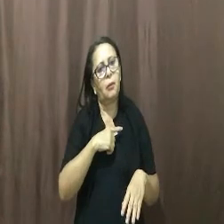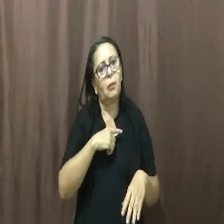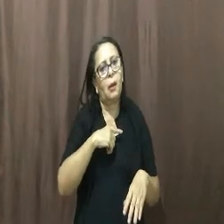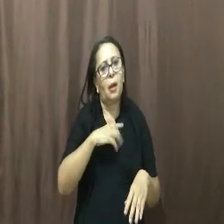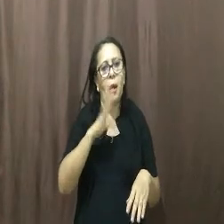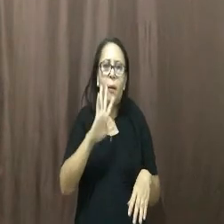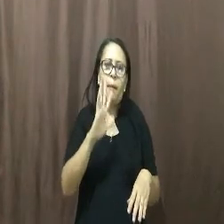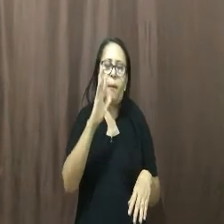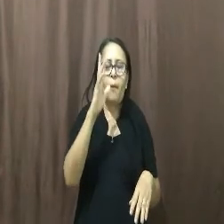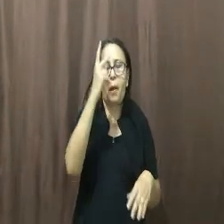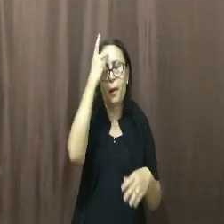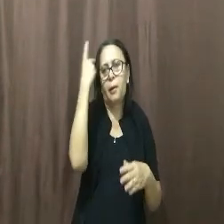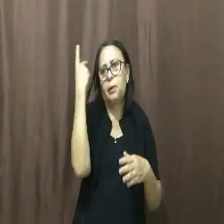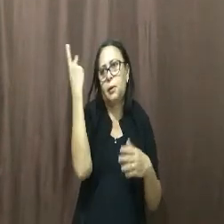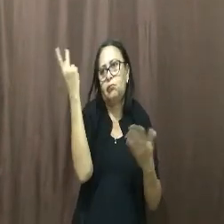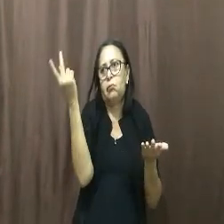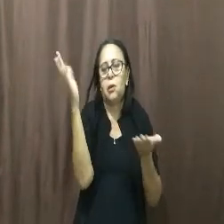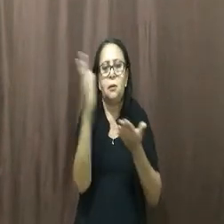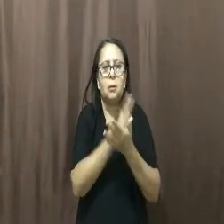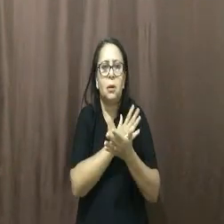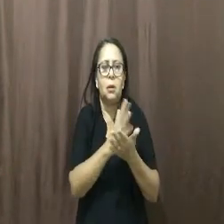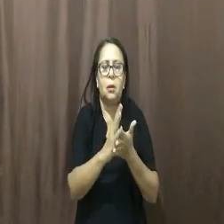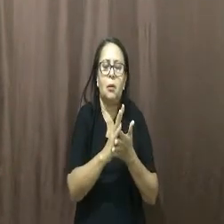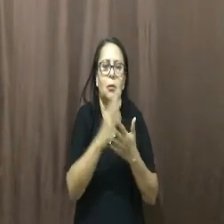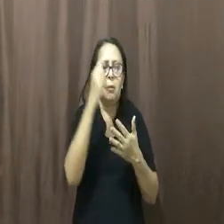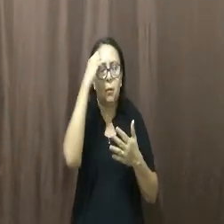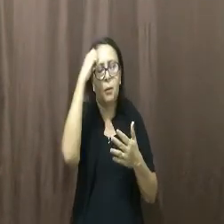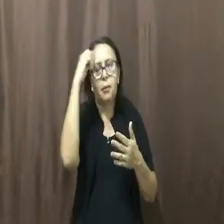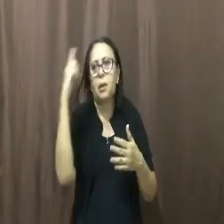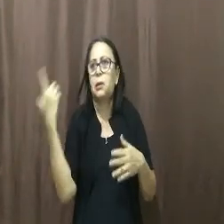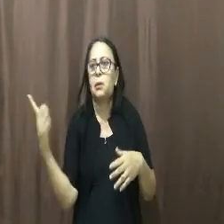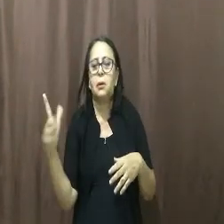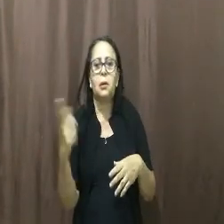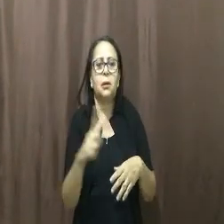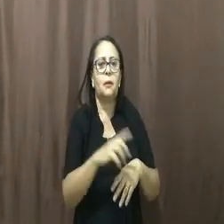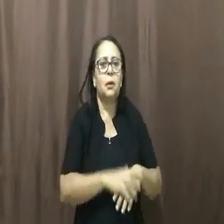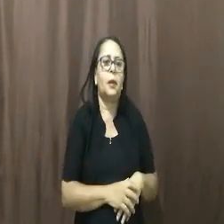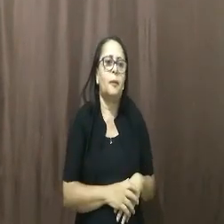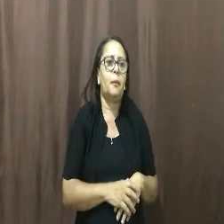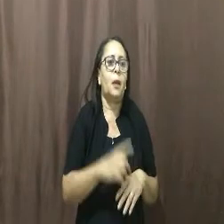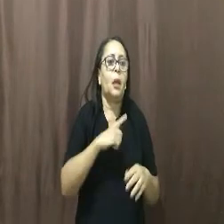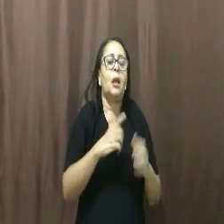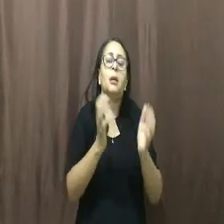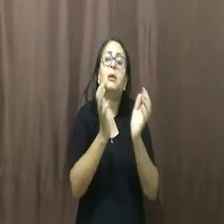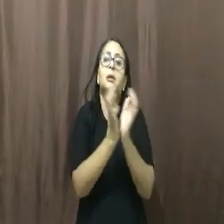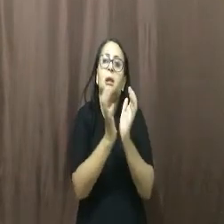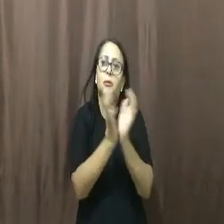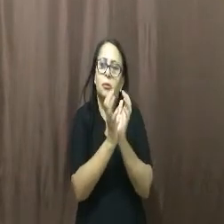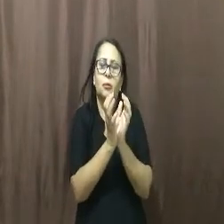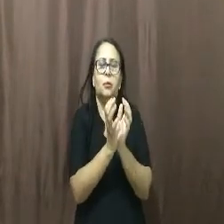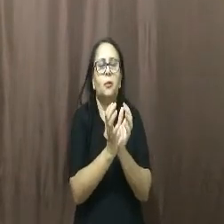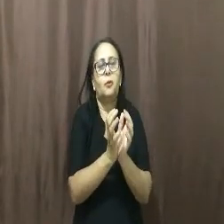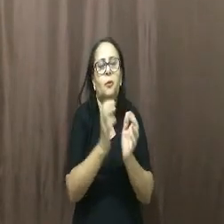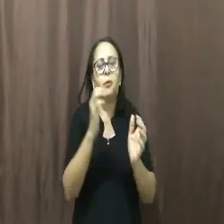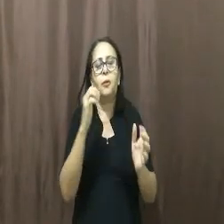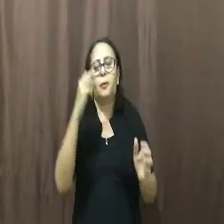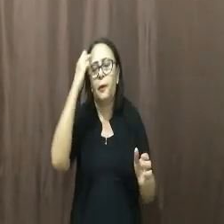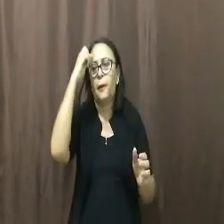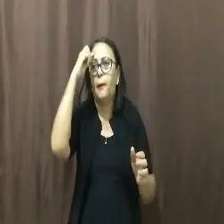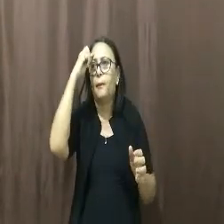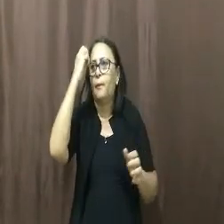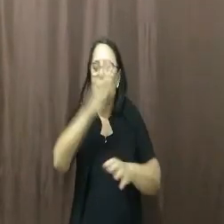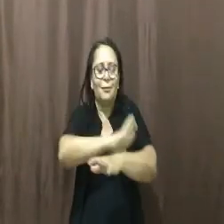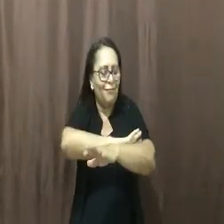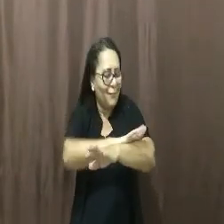acha que é racista, né? Ninguém acha que ele é racista. É, talvez, e tem um grupo que acha que não existe de